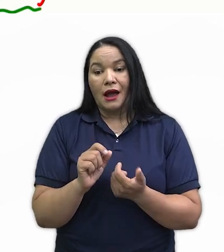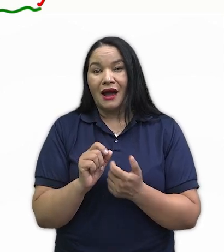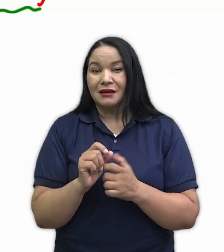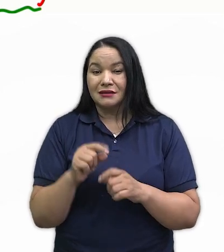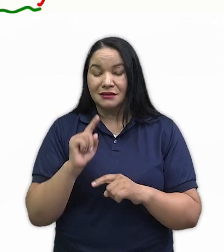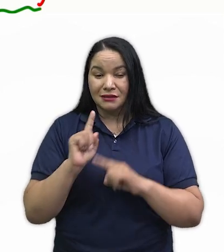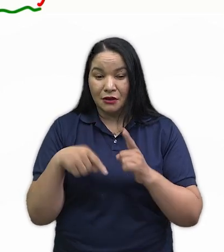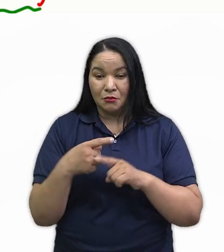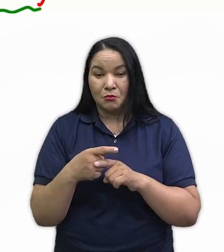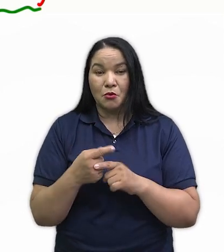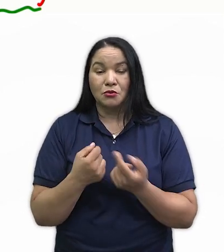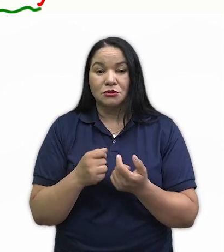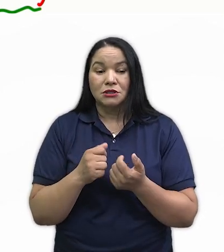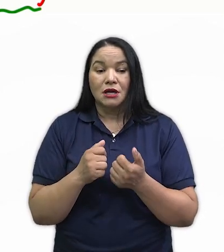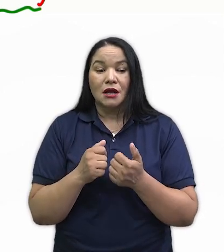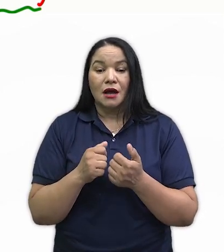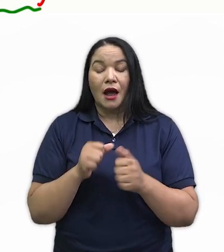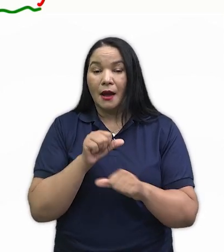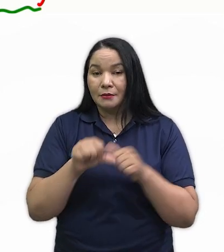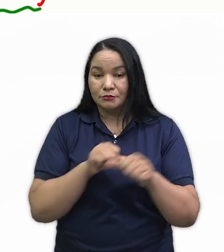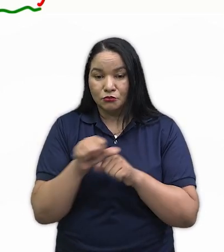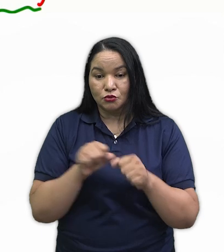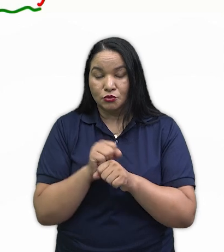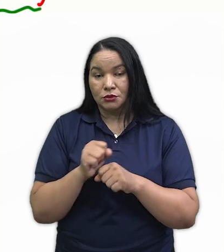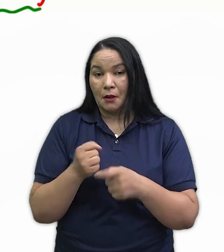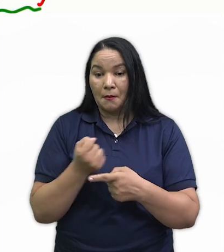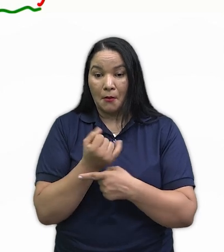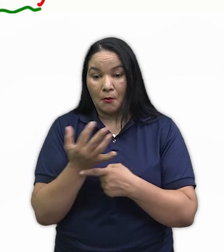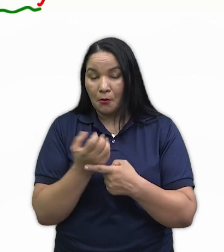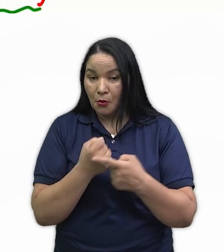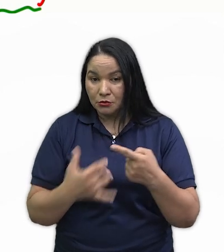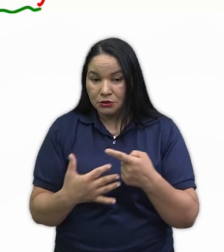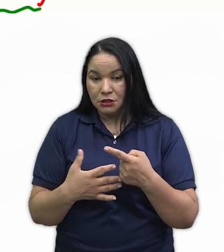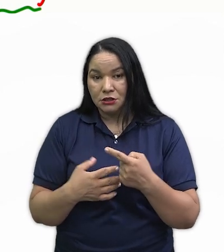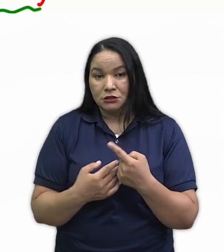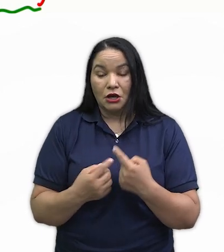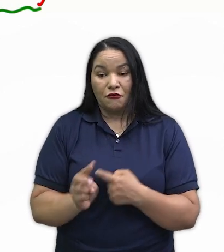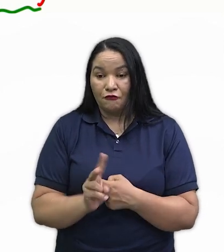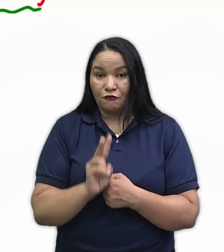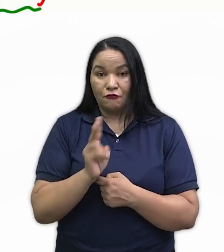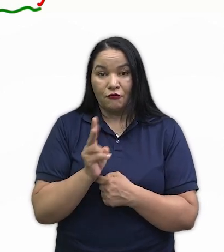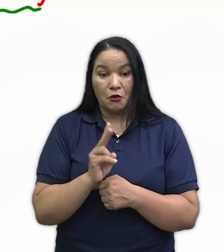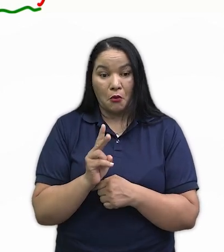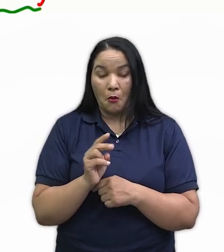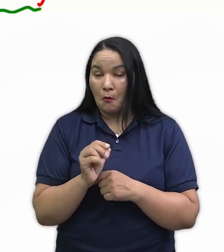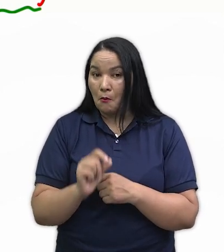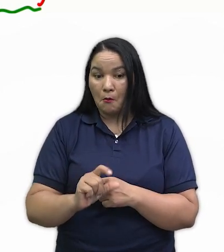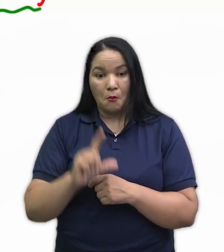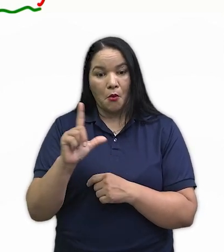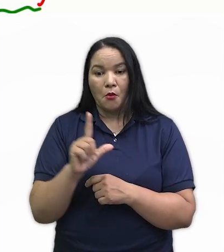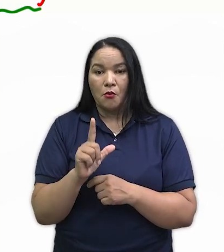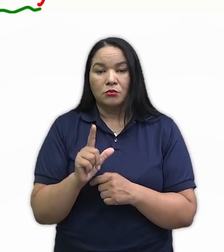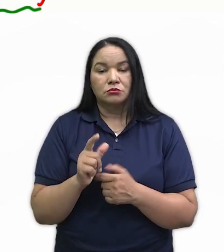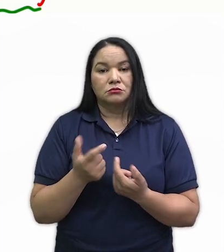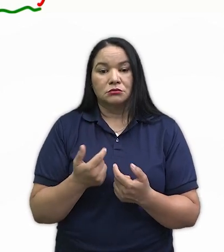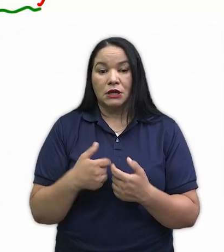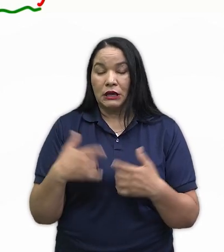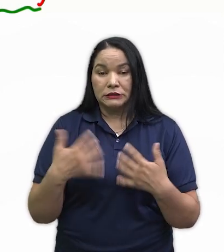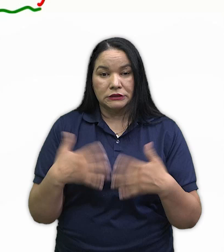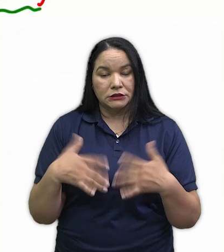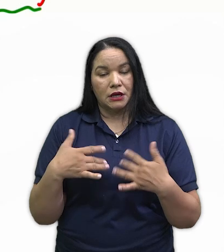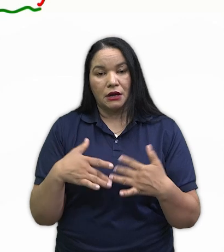ao ser transformado em potência, a fração vai ficar com um valor muito grande para você calcular e, de